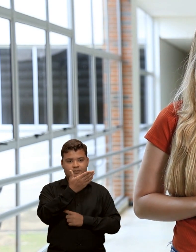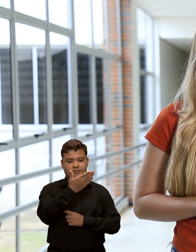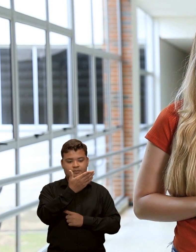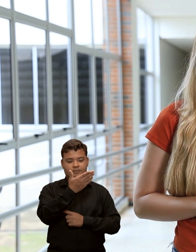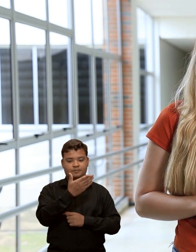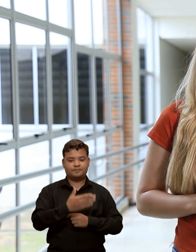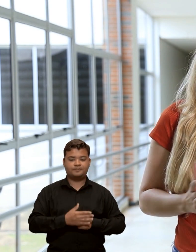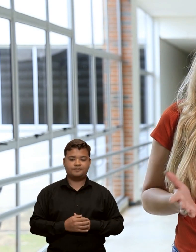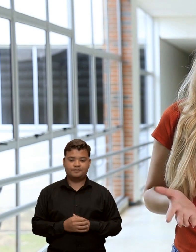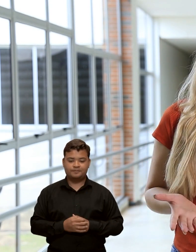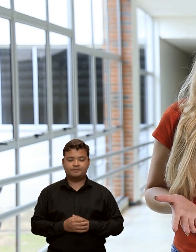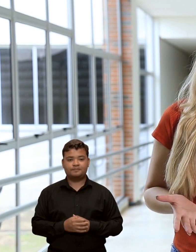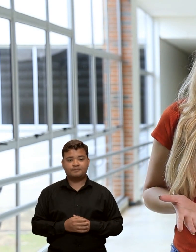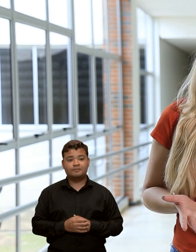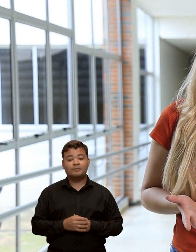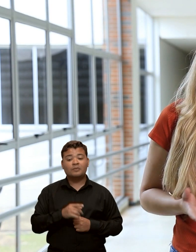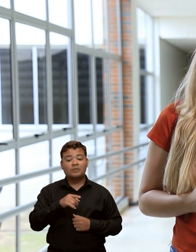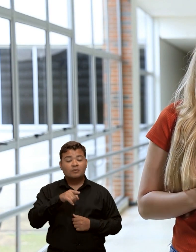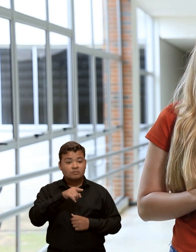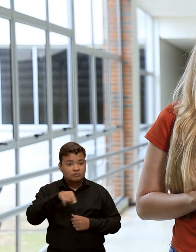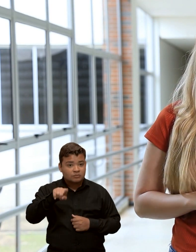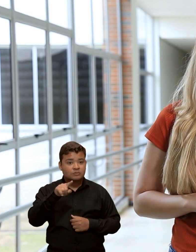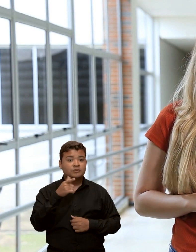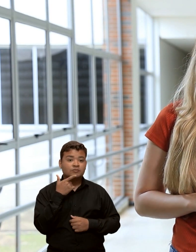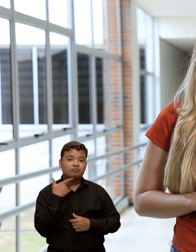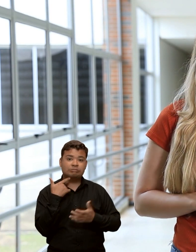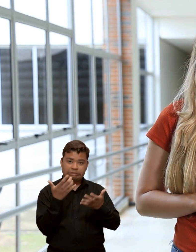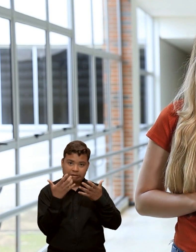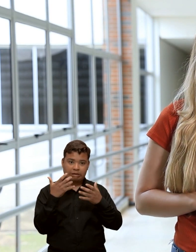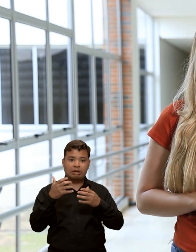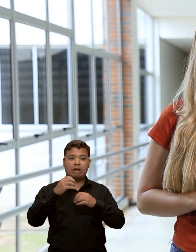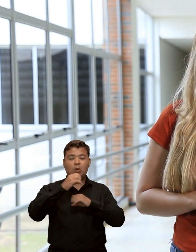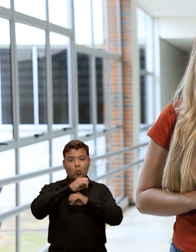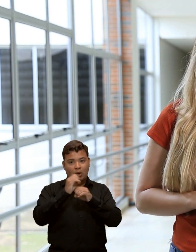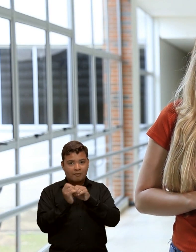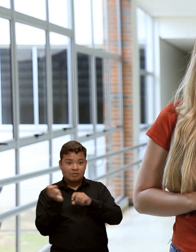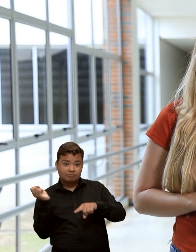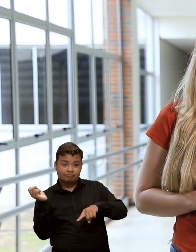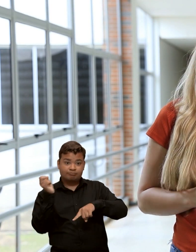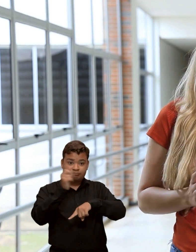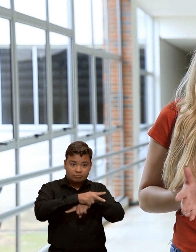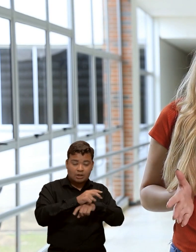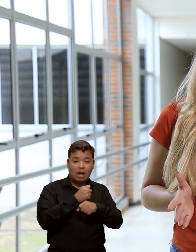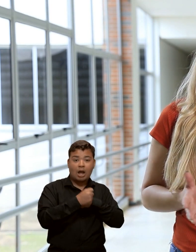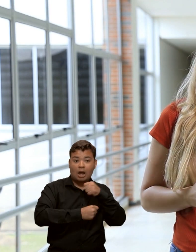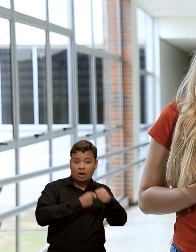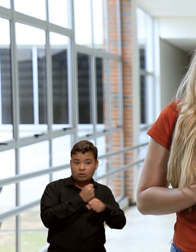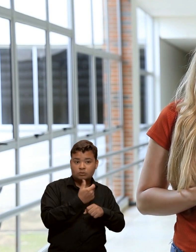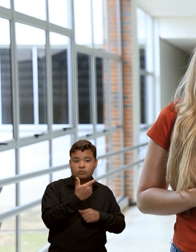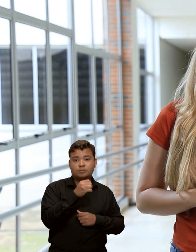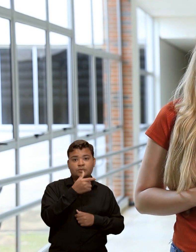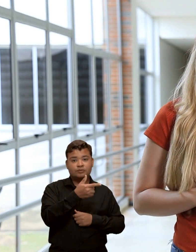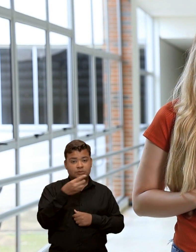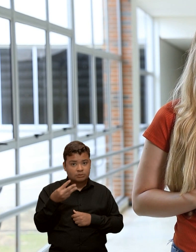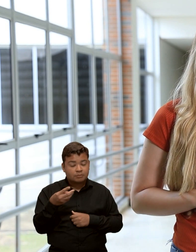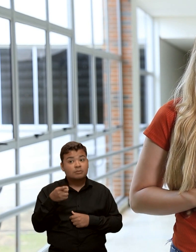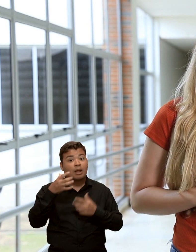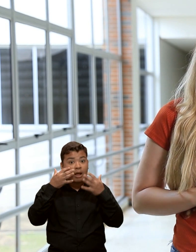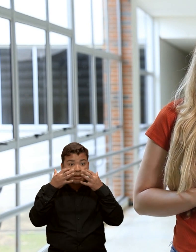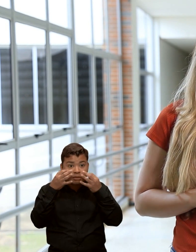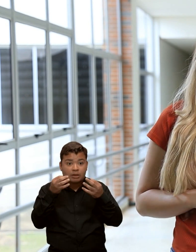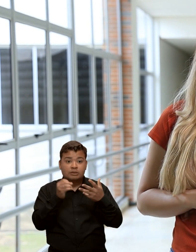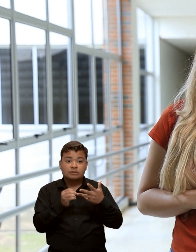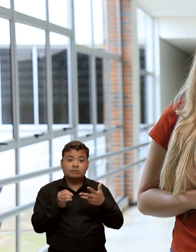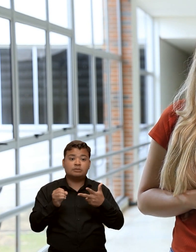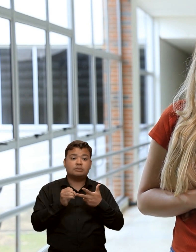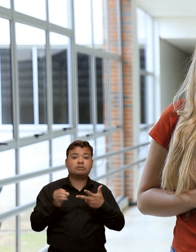cepai.ufg.br. E para você que deseja concorrer a uma vaga na UFG em 2023, fique de olho no SISU. O termo de